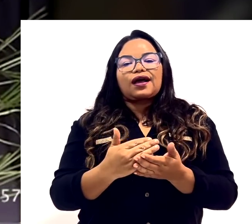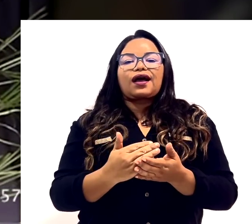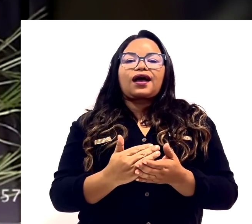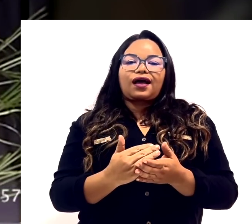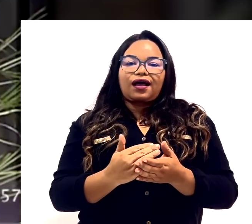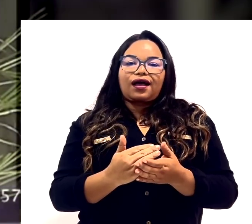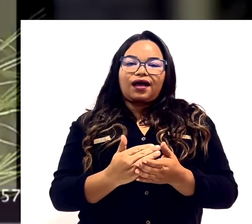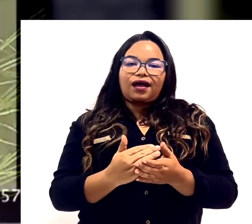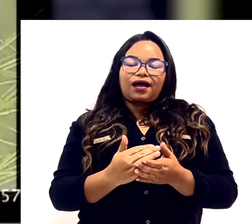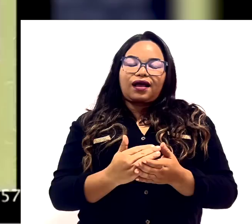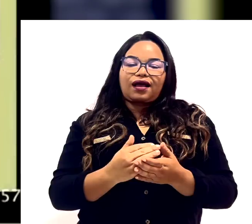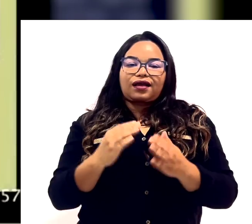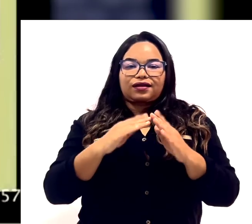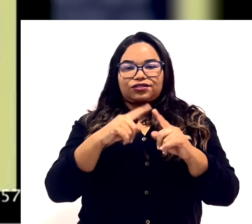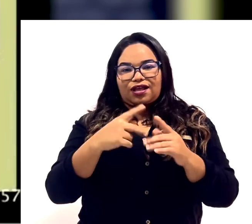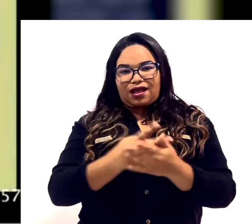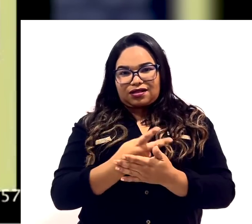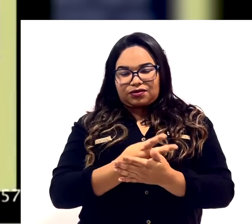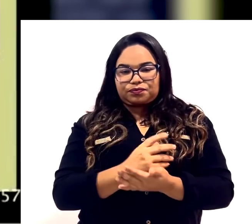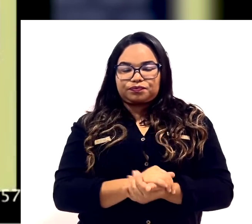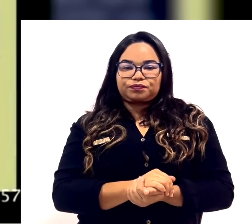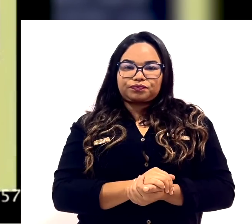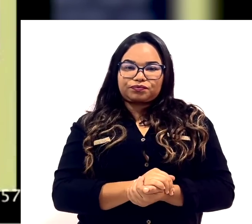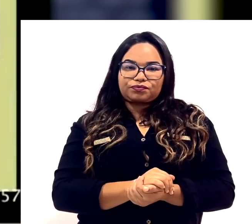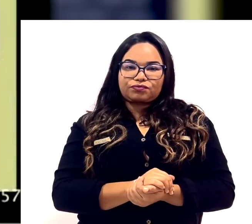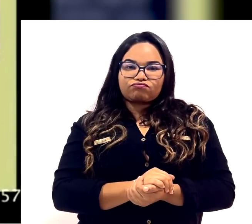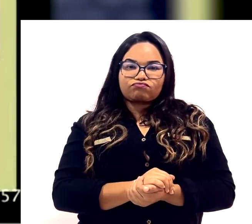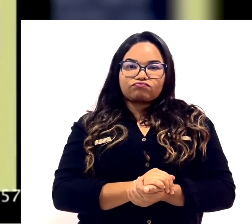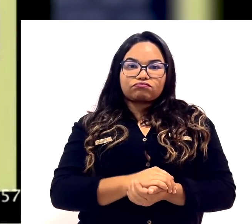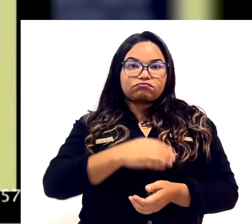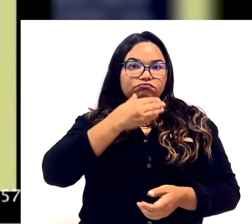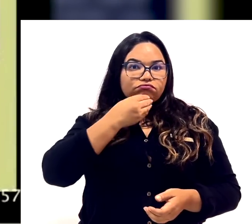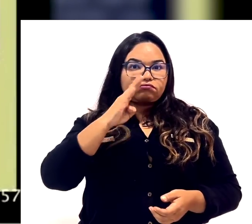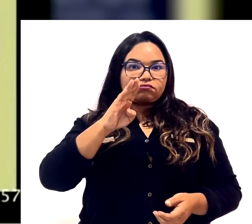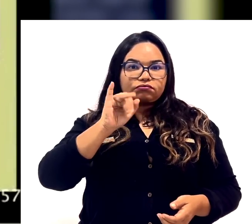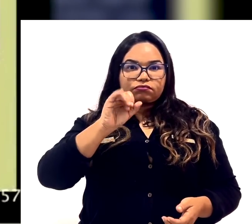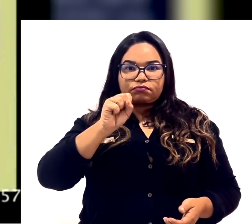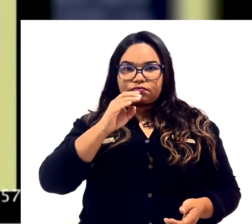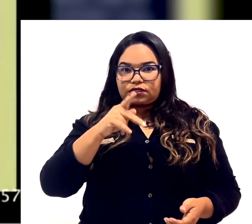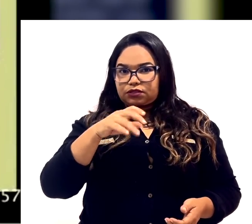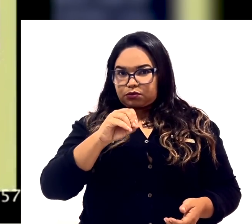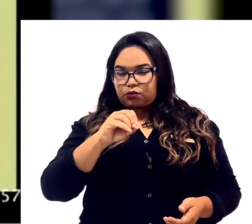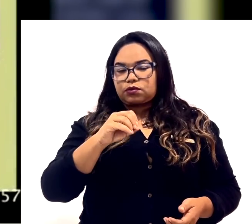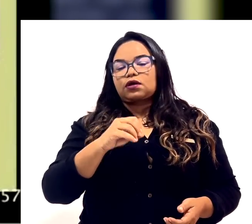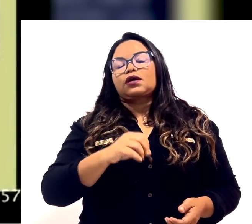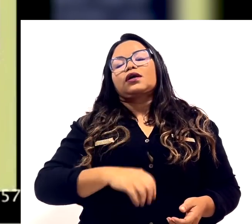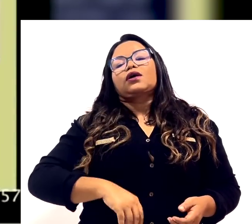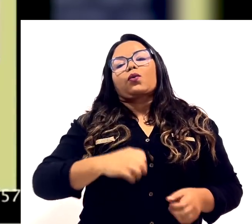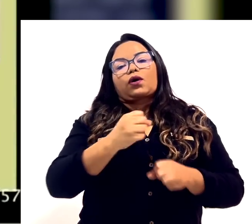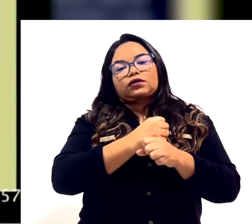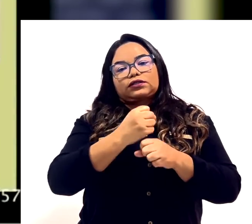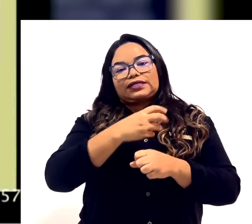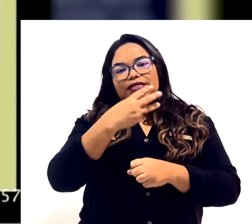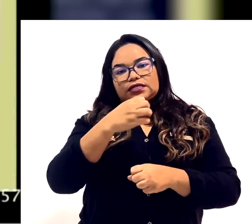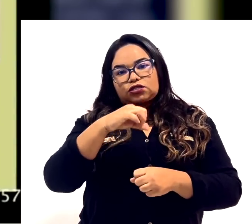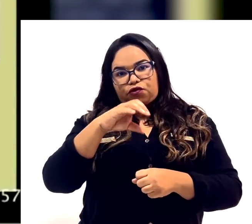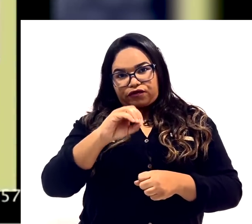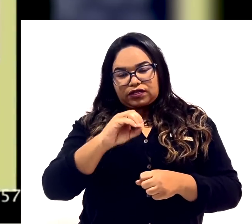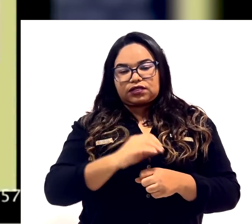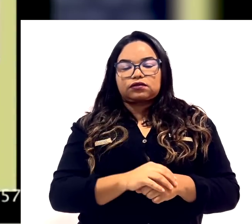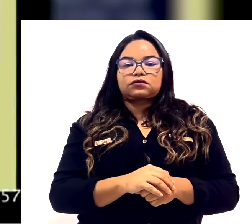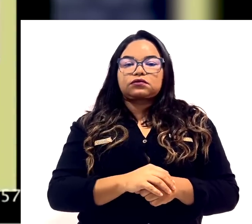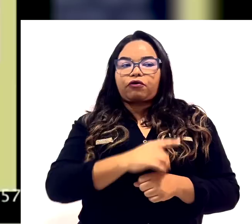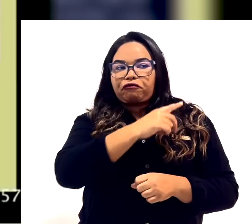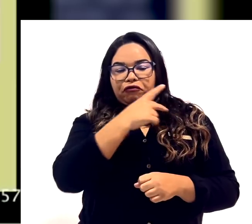João Crisóstomo, um sermão sobre 2 Tessalonicenses 2. Ele foi bispo em Constantinopla, em 390, e diz: